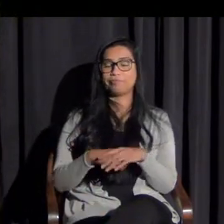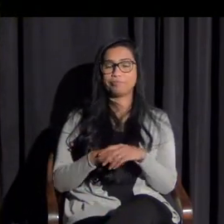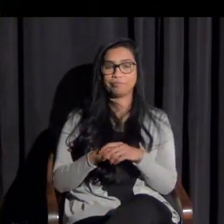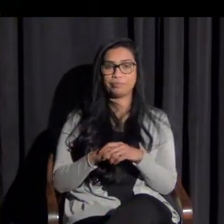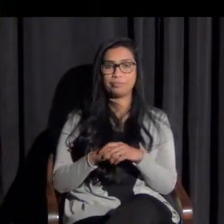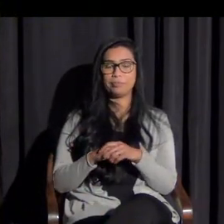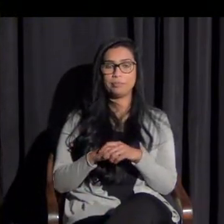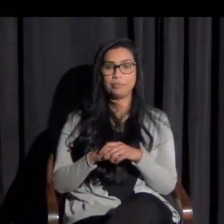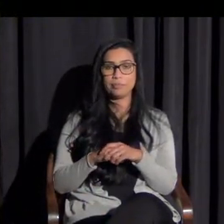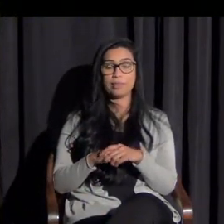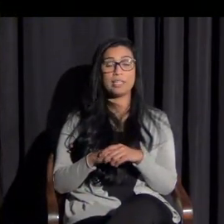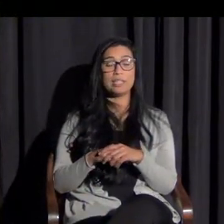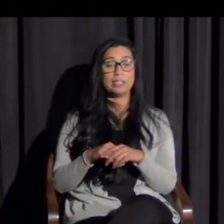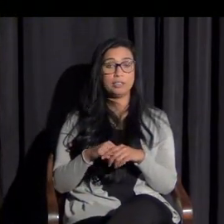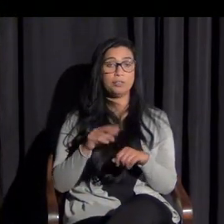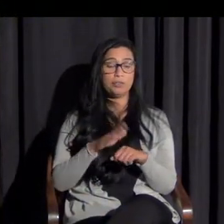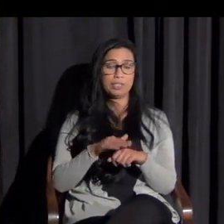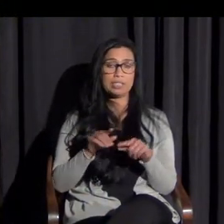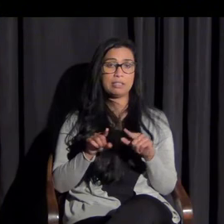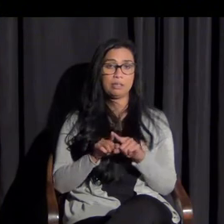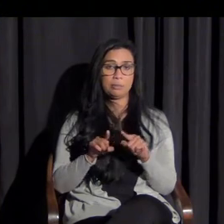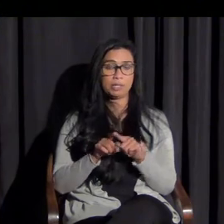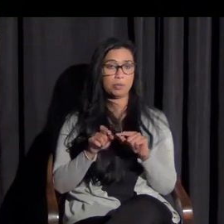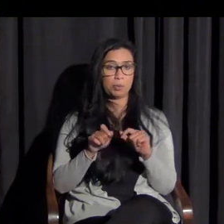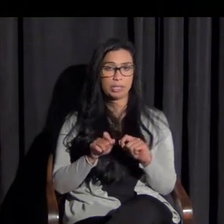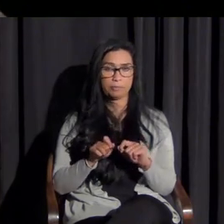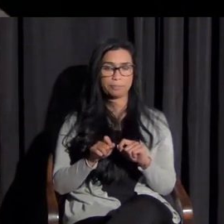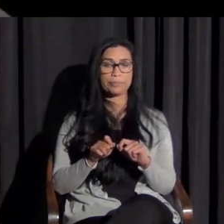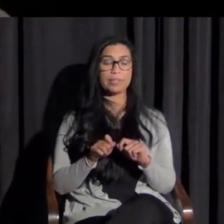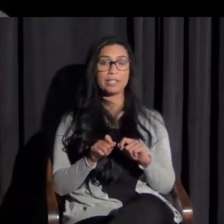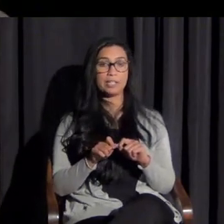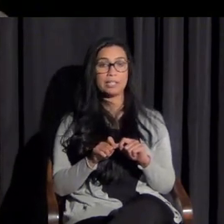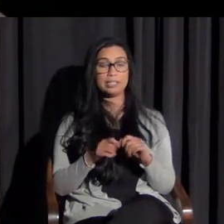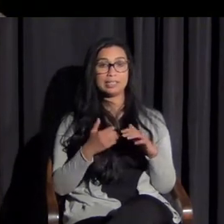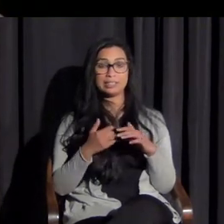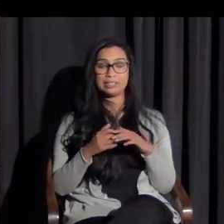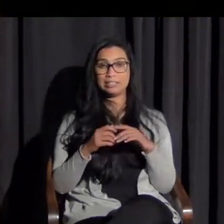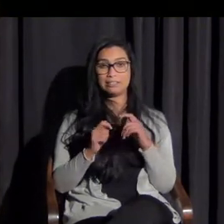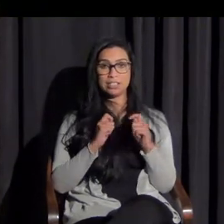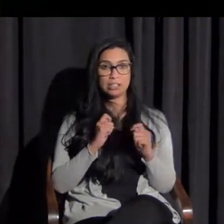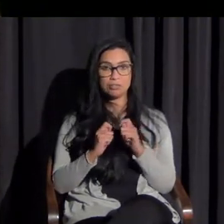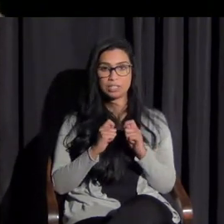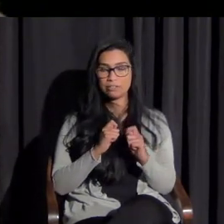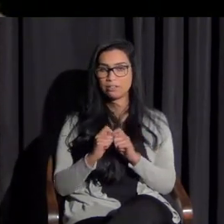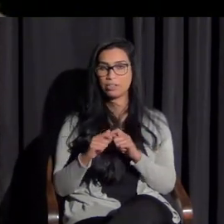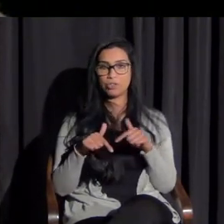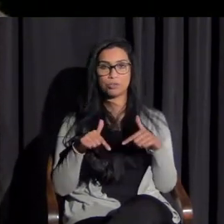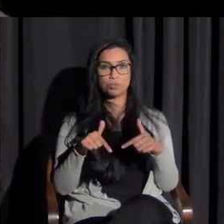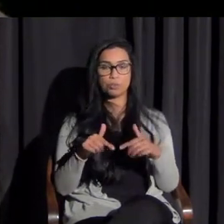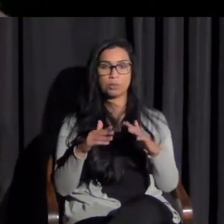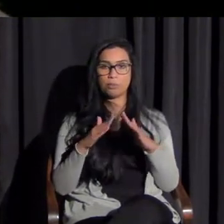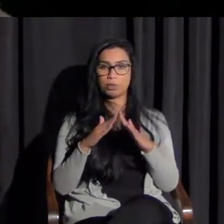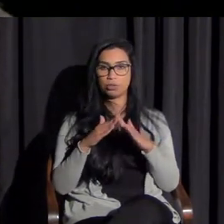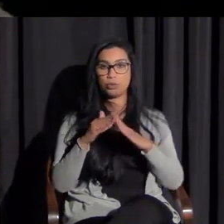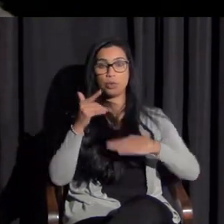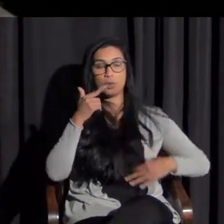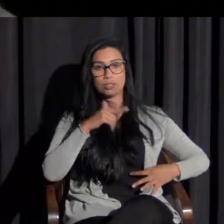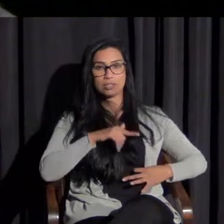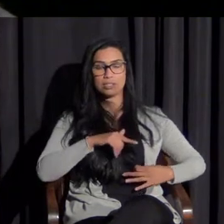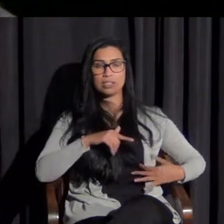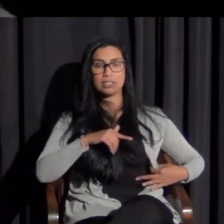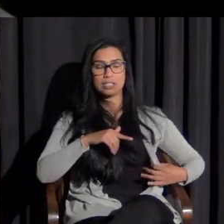Também realizei entrevistas com pais, mães e lideranças desses movimentos de luta por moradia, para compreender também como é que